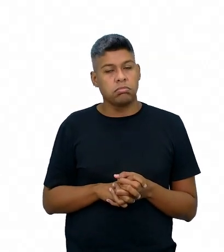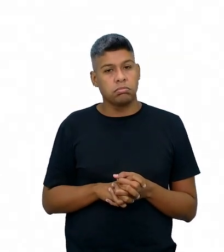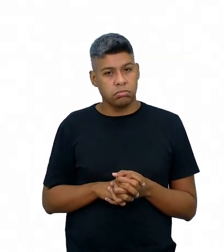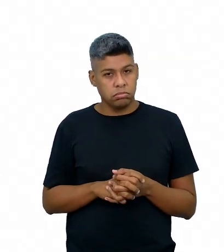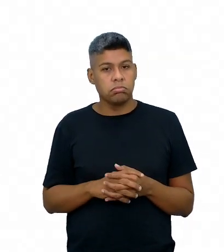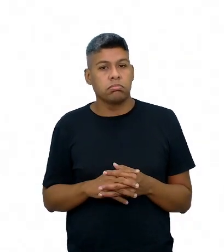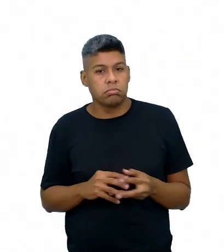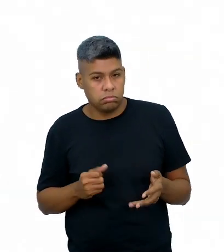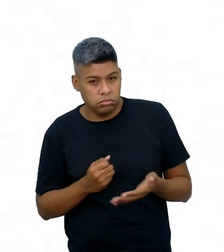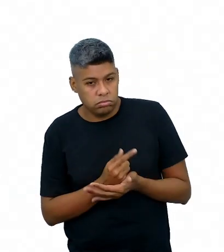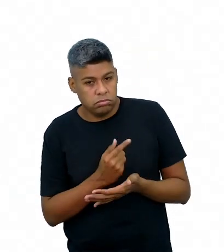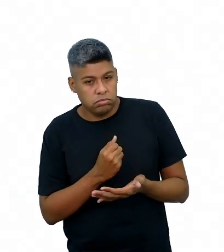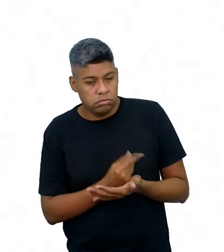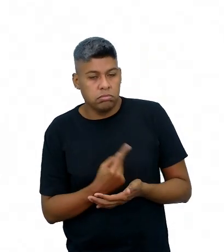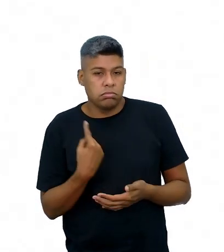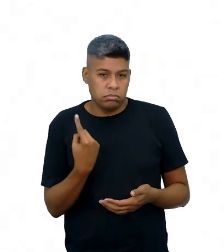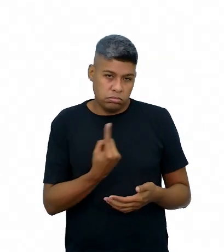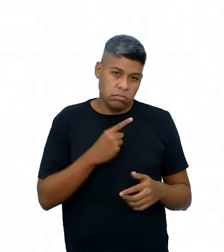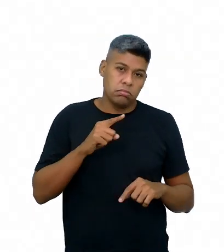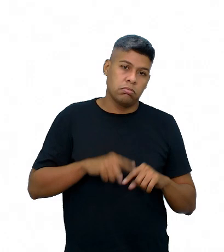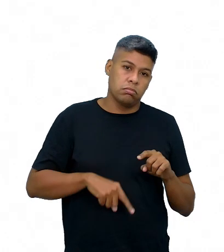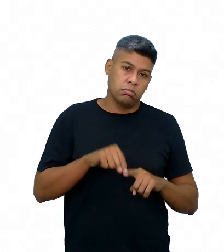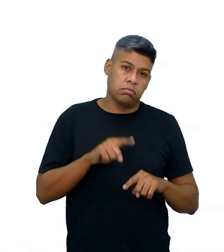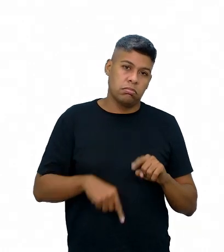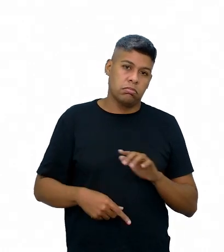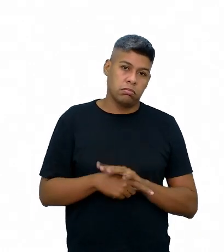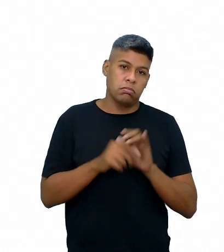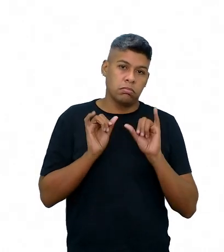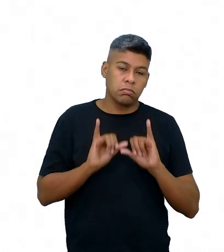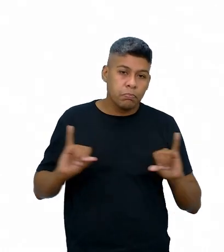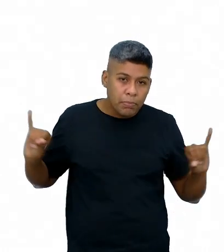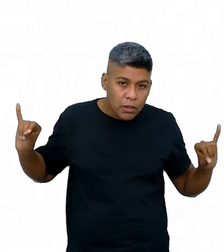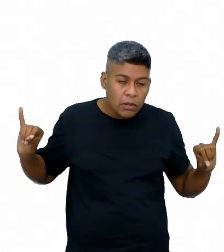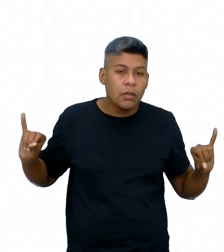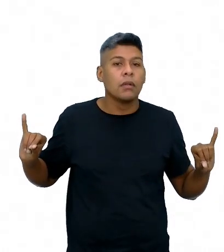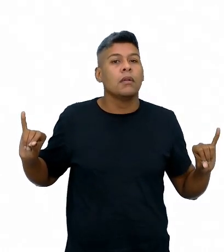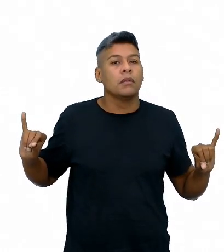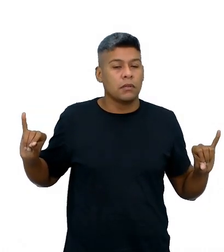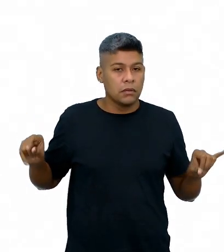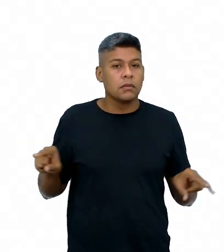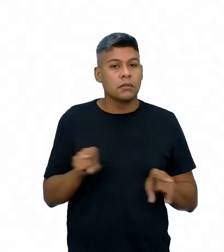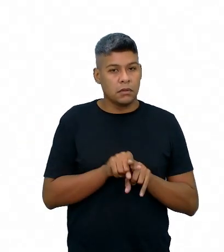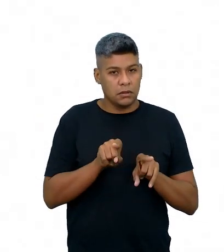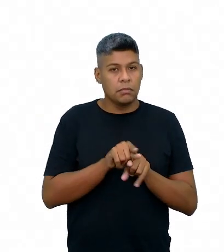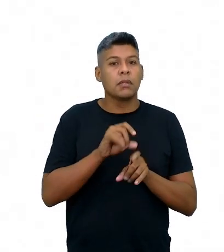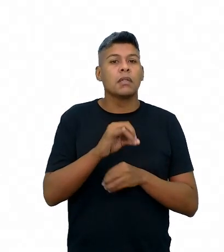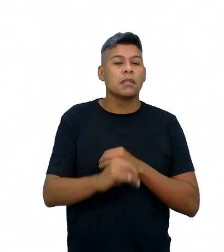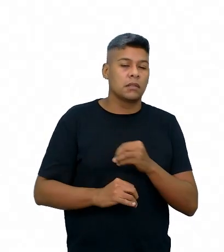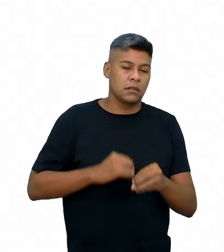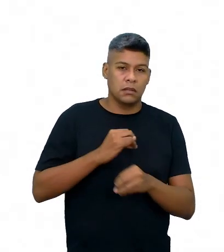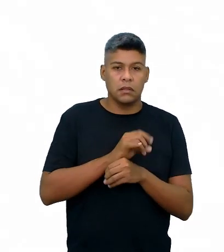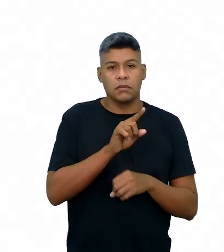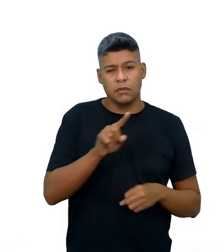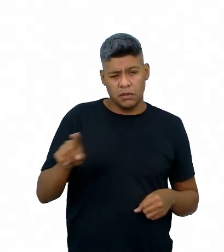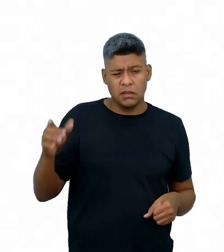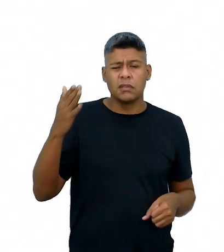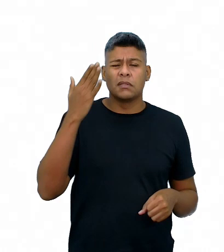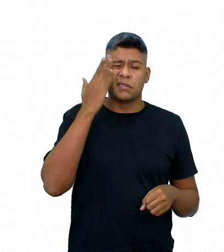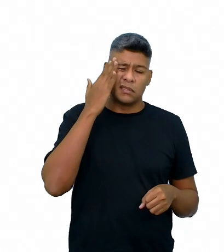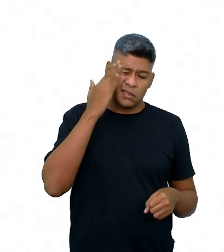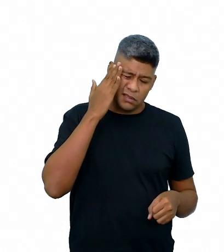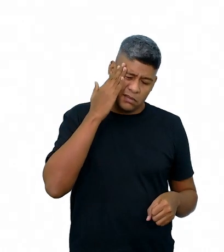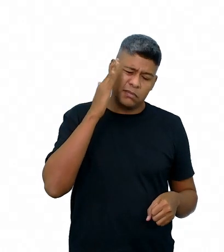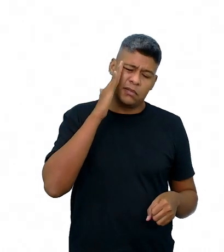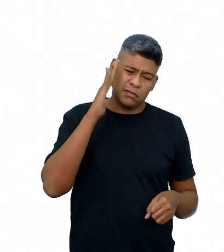consumidores de produtos vindos da mídia, vindos da internet, vindos das redes sociais, principalmente,